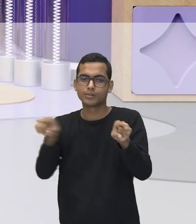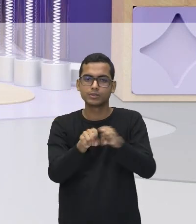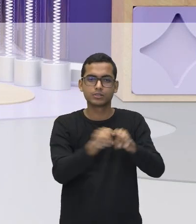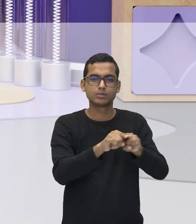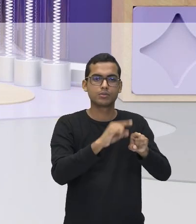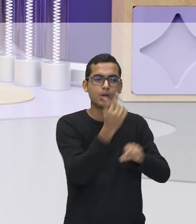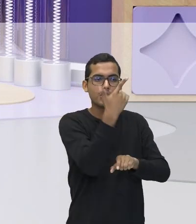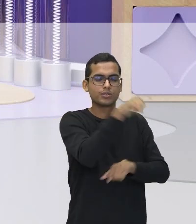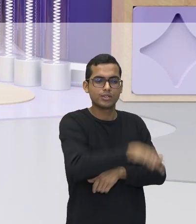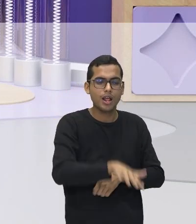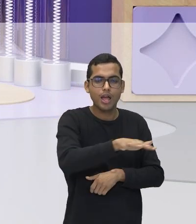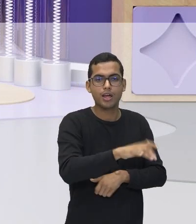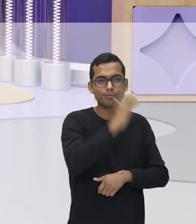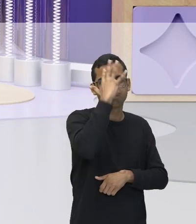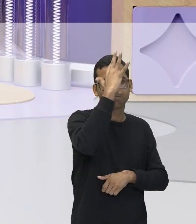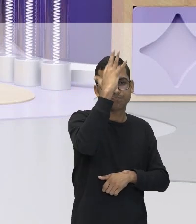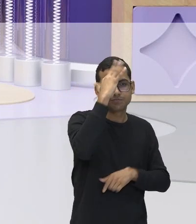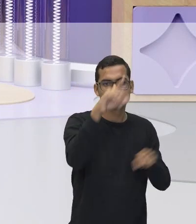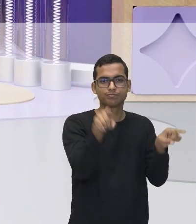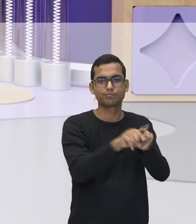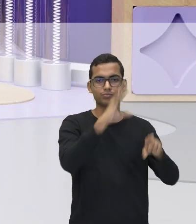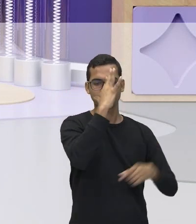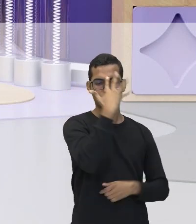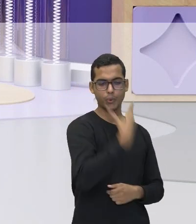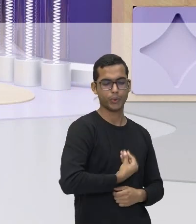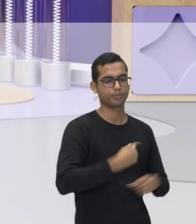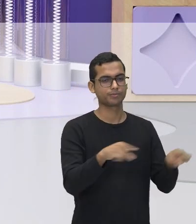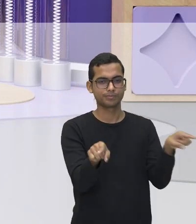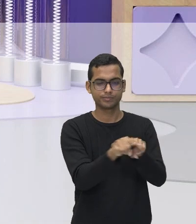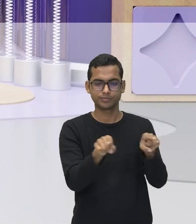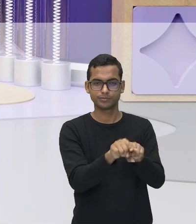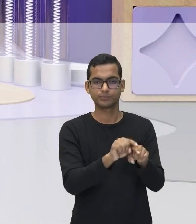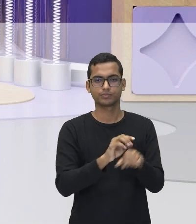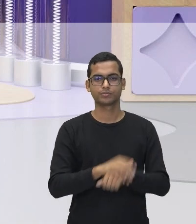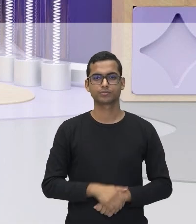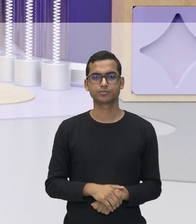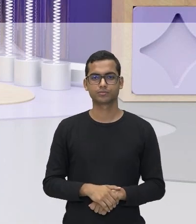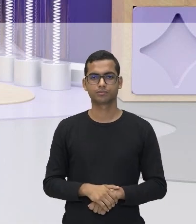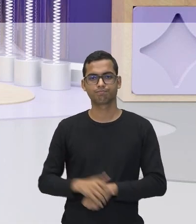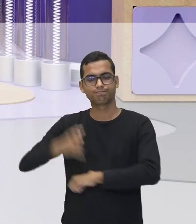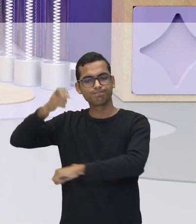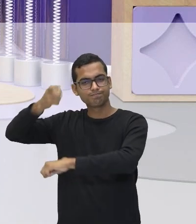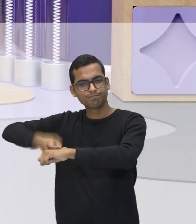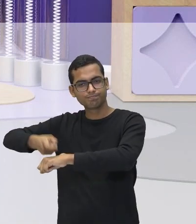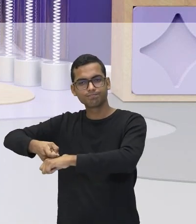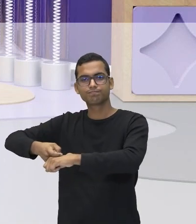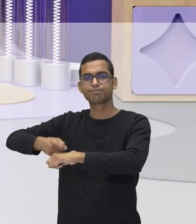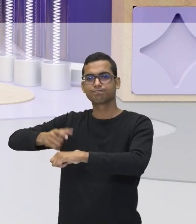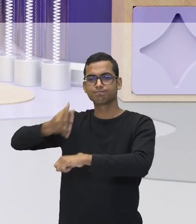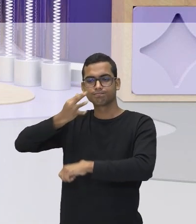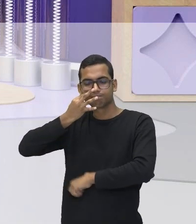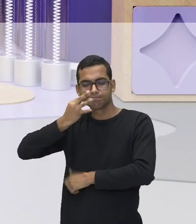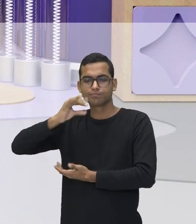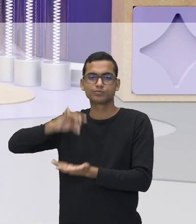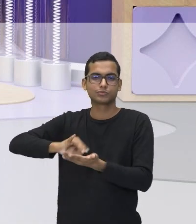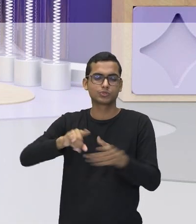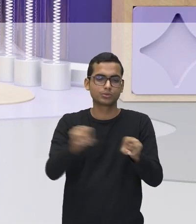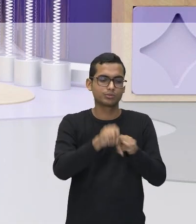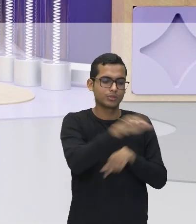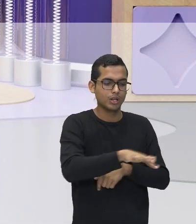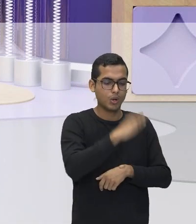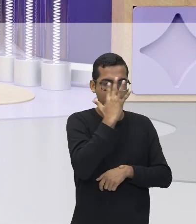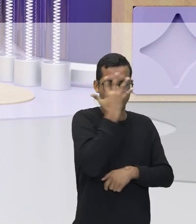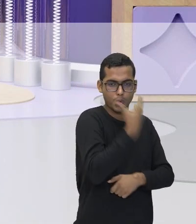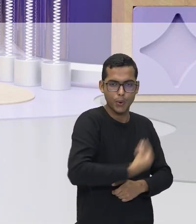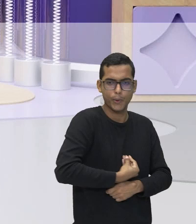A religião ela tem o material e o subjetivo, tem o concreto e o subjetivo, o material e o espiritual. Esses